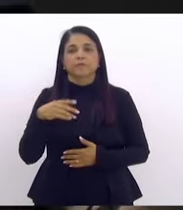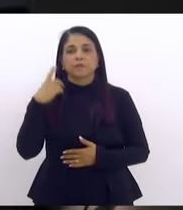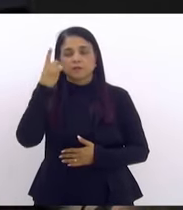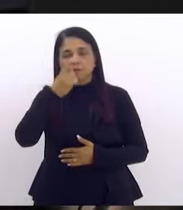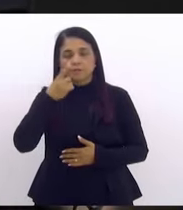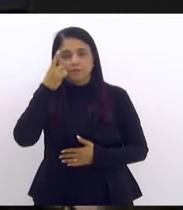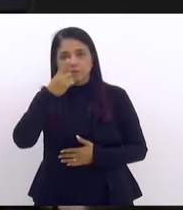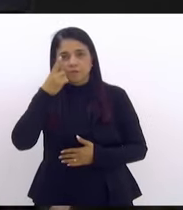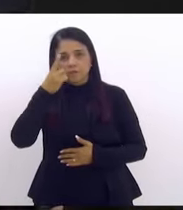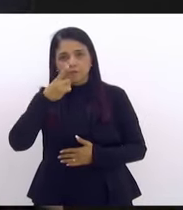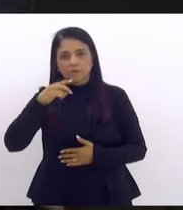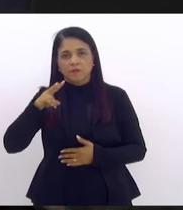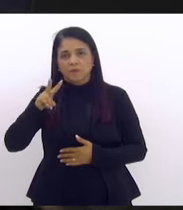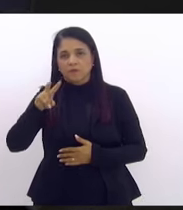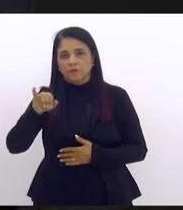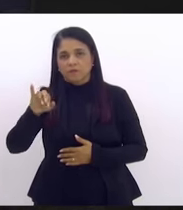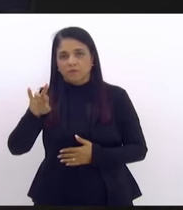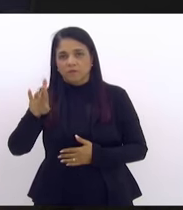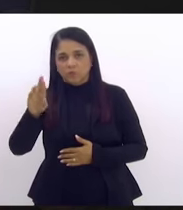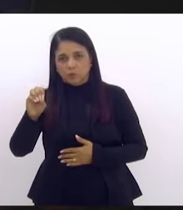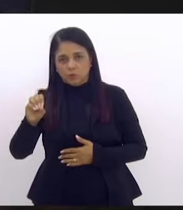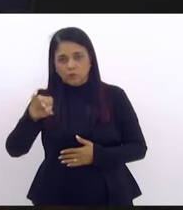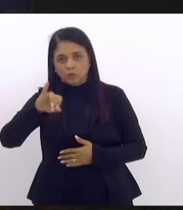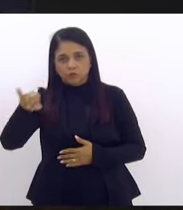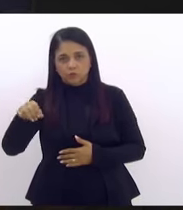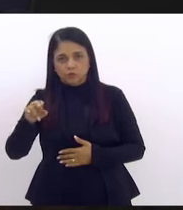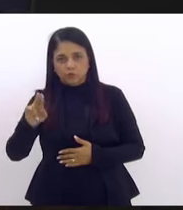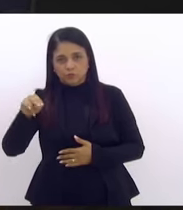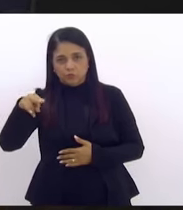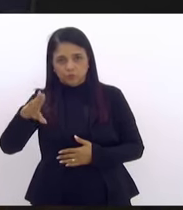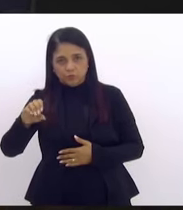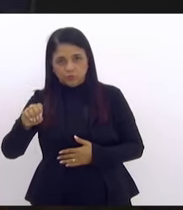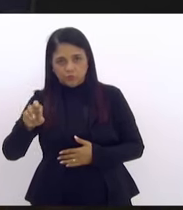e deputado Vitor Júnior.